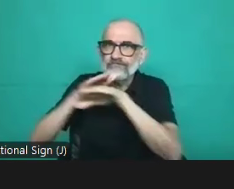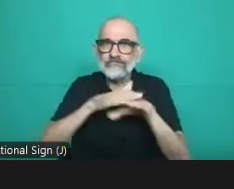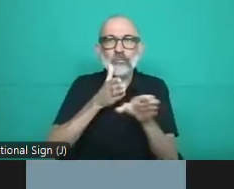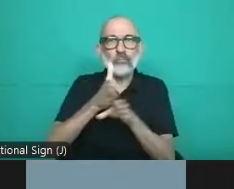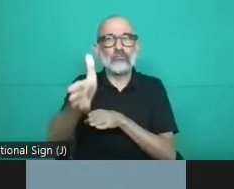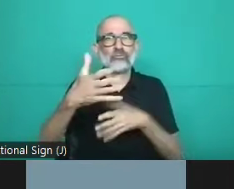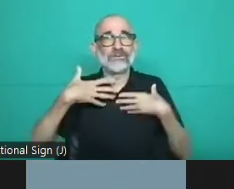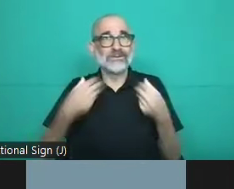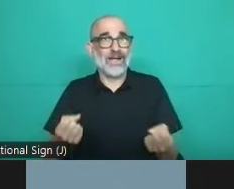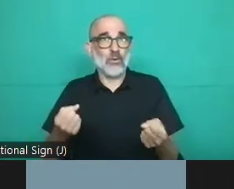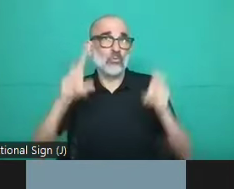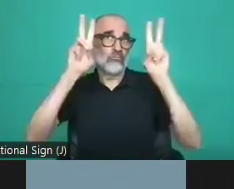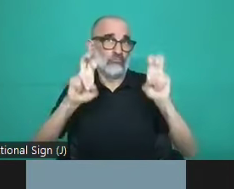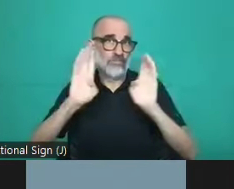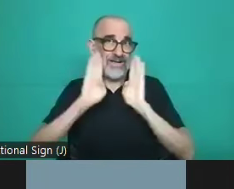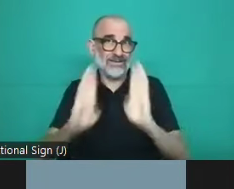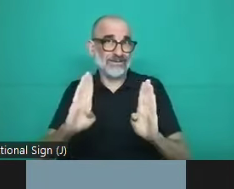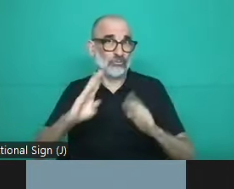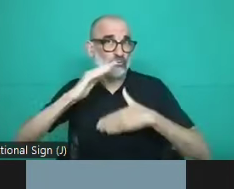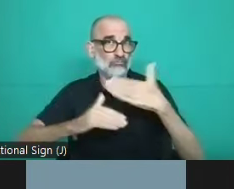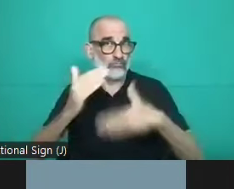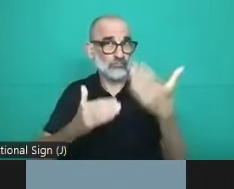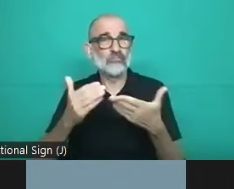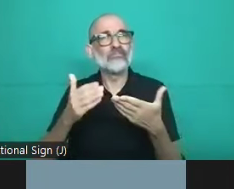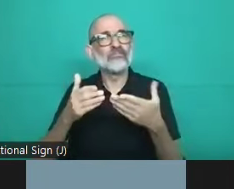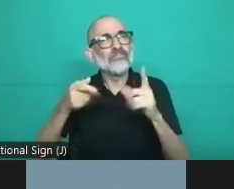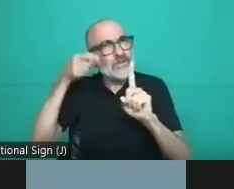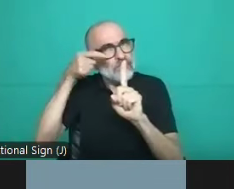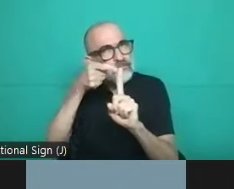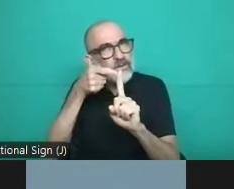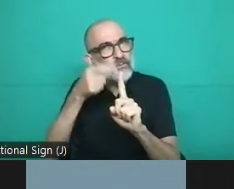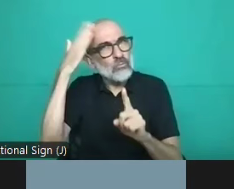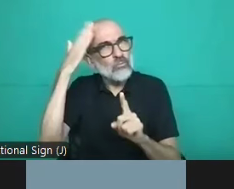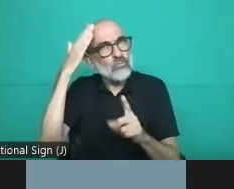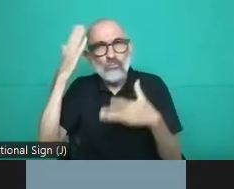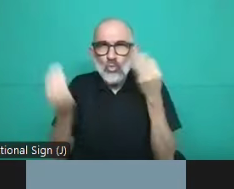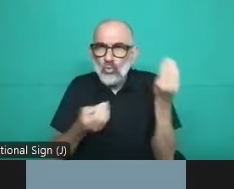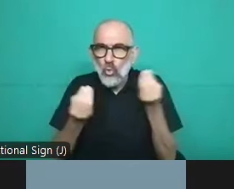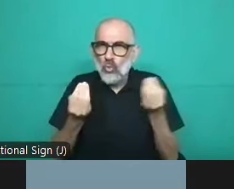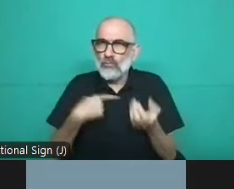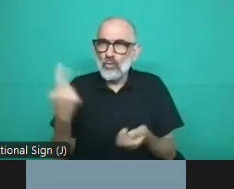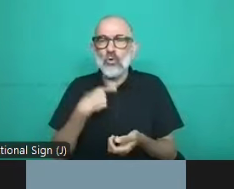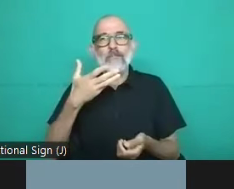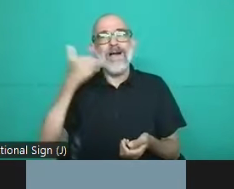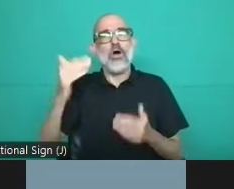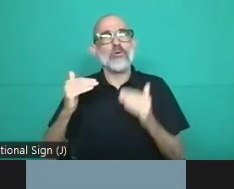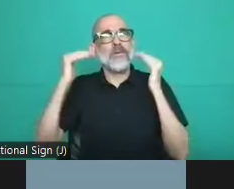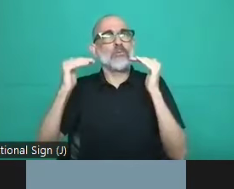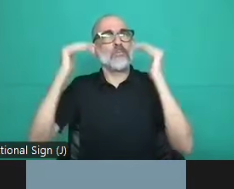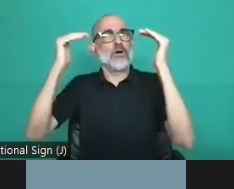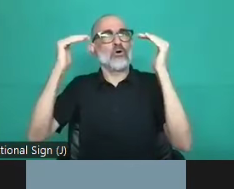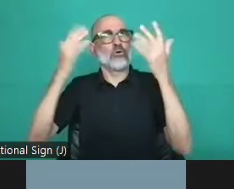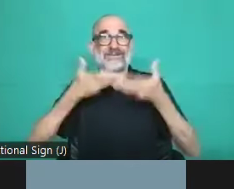como melhorar a segurança diagnóstico num tema específico que é muito relevante para a nossa região, como